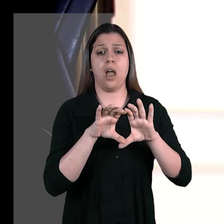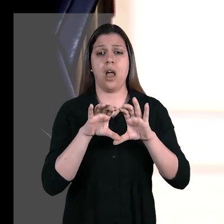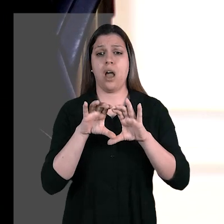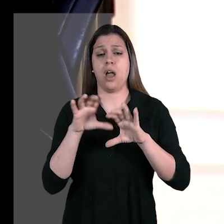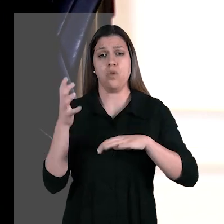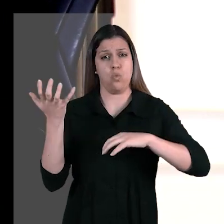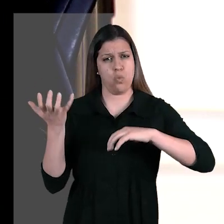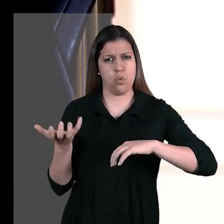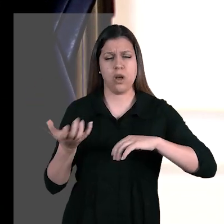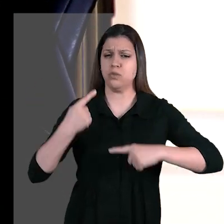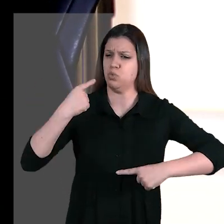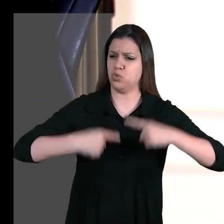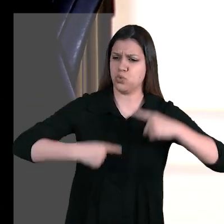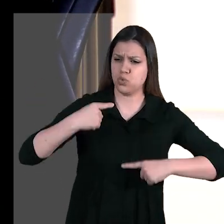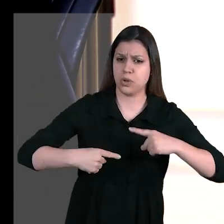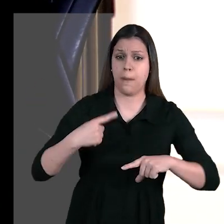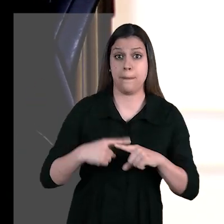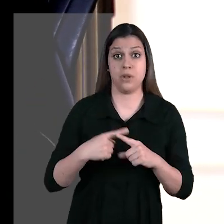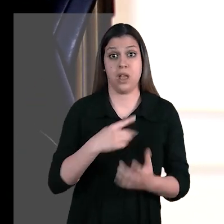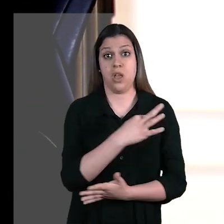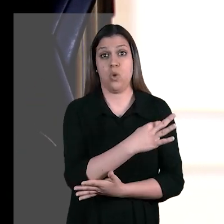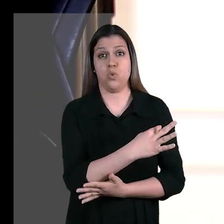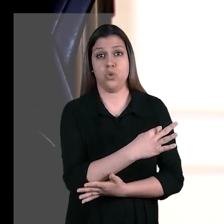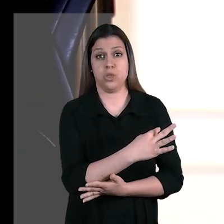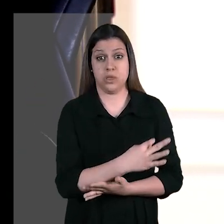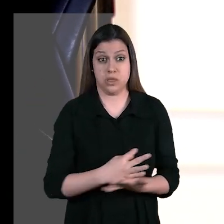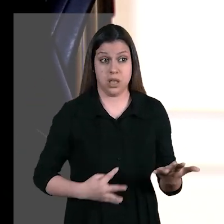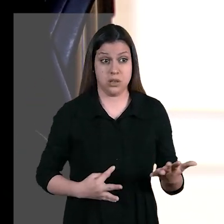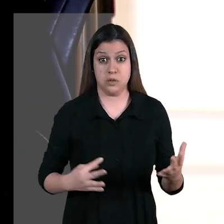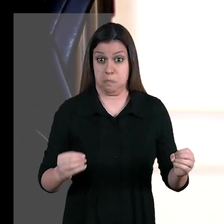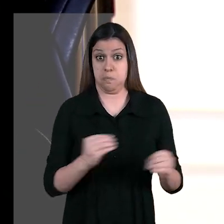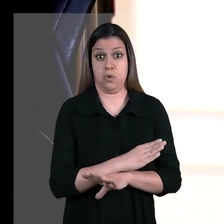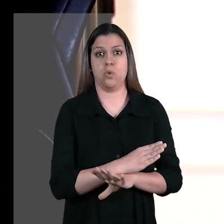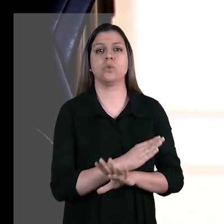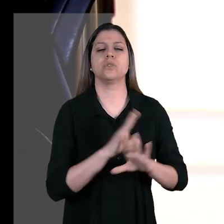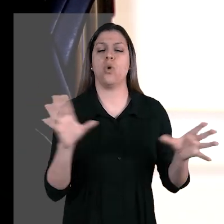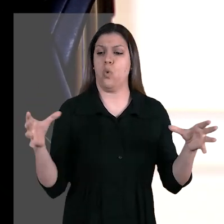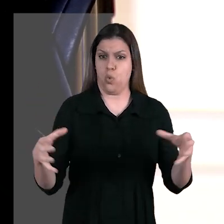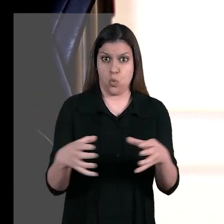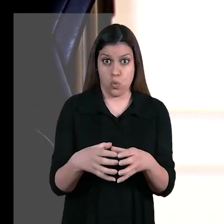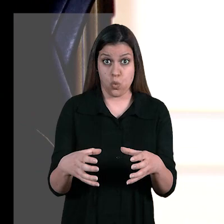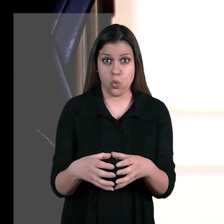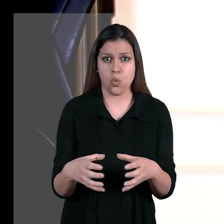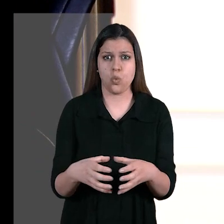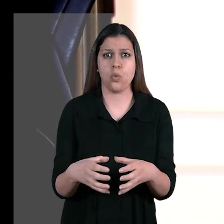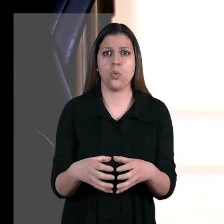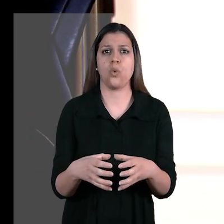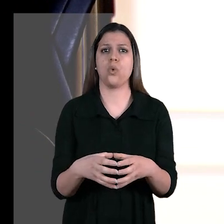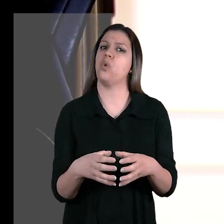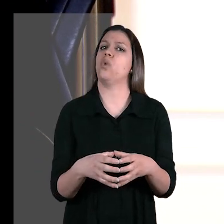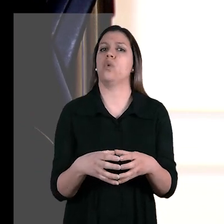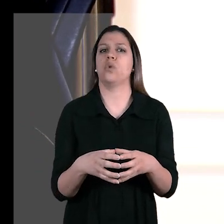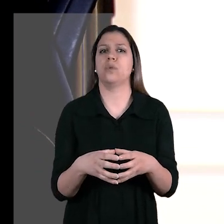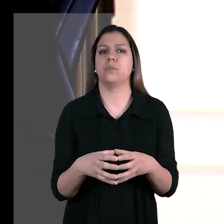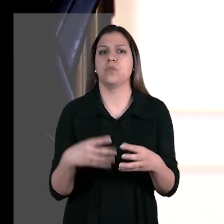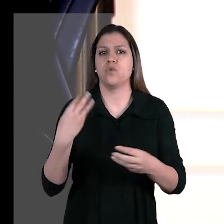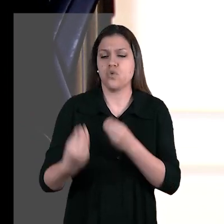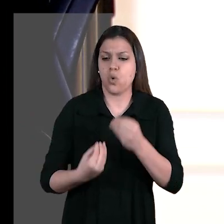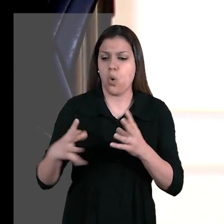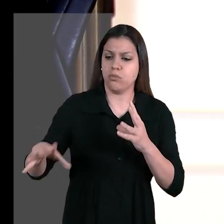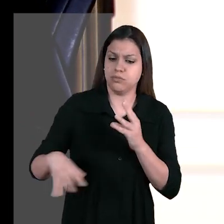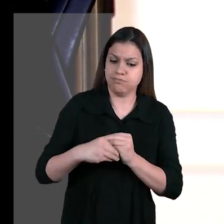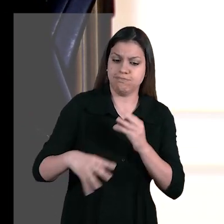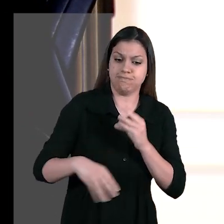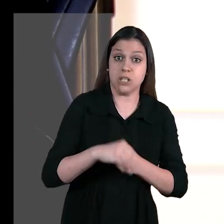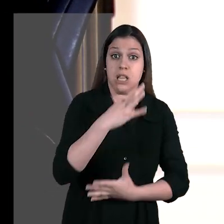se discutindo, porque foi um texto fechado. Então, as comissões, os aditivos